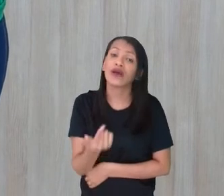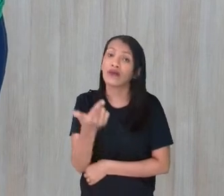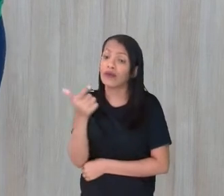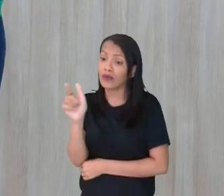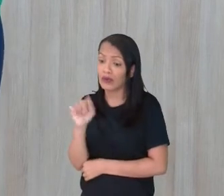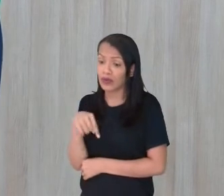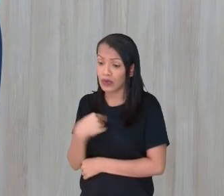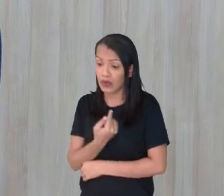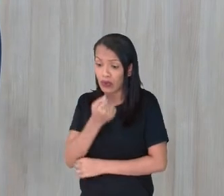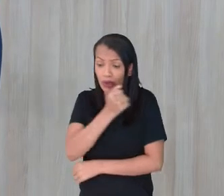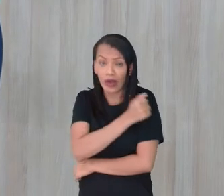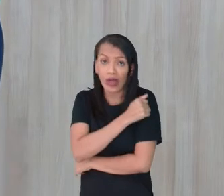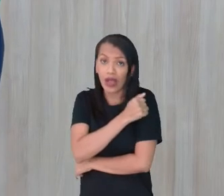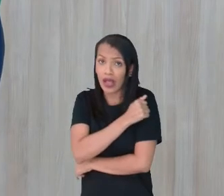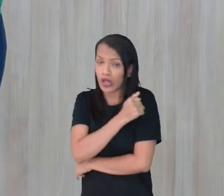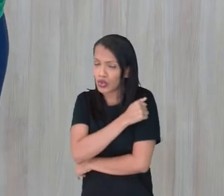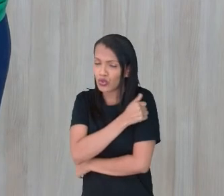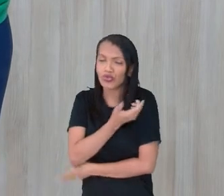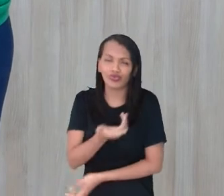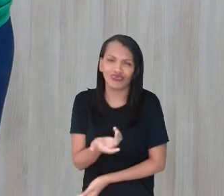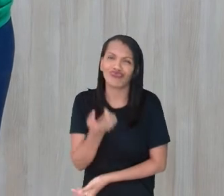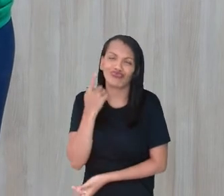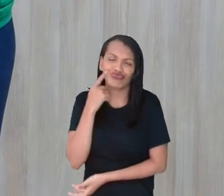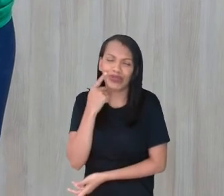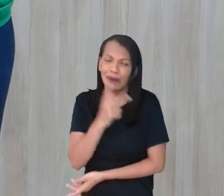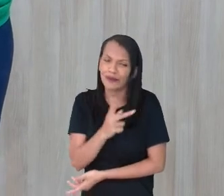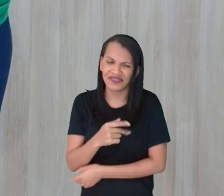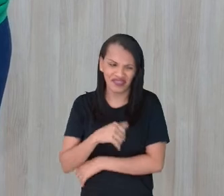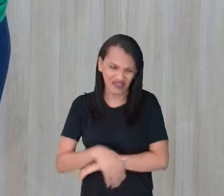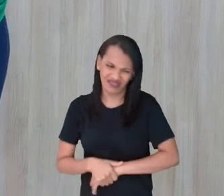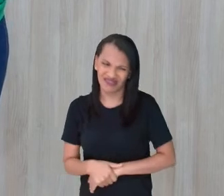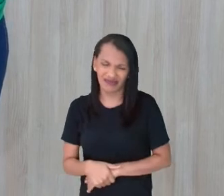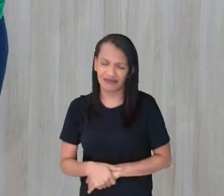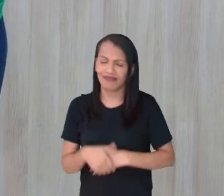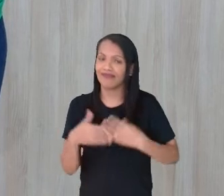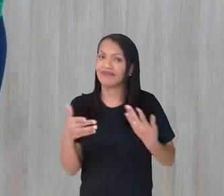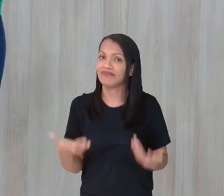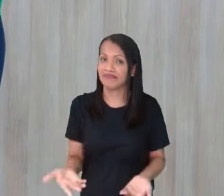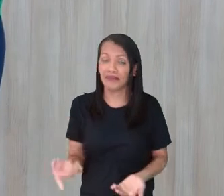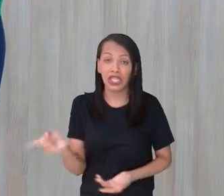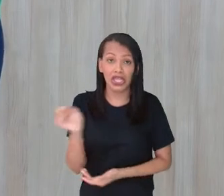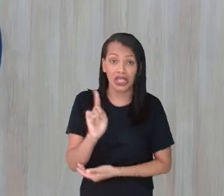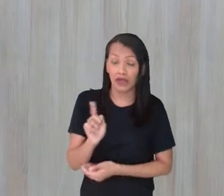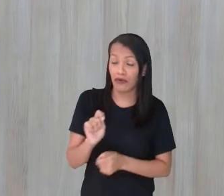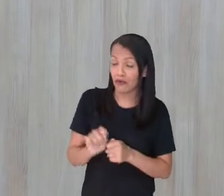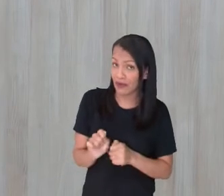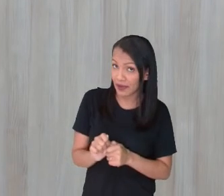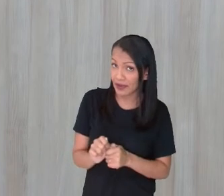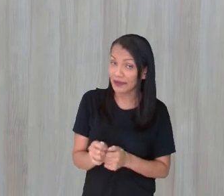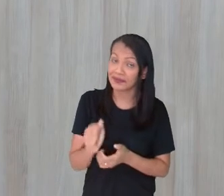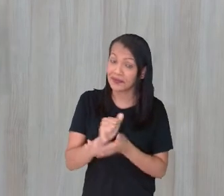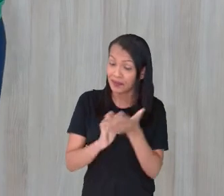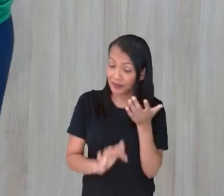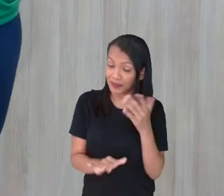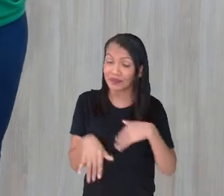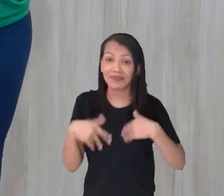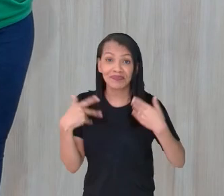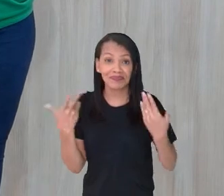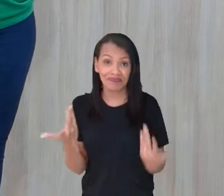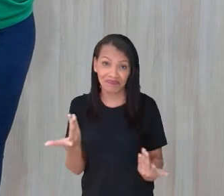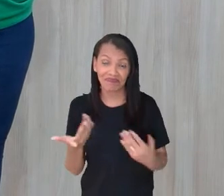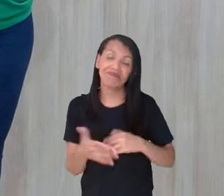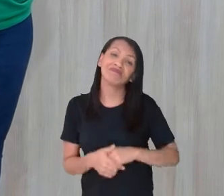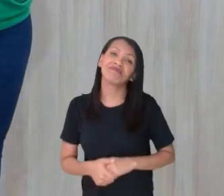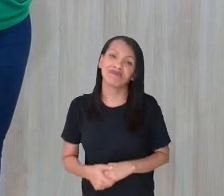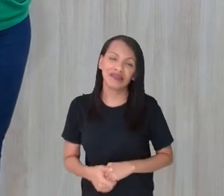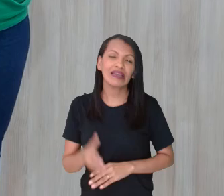do nosso estudante que não convenceu aí a professora e ficou lá, não fez a tarefa. Então, a gente